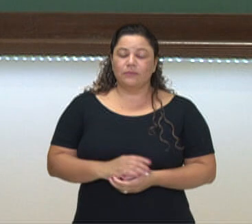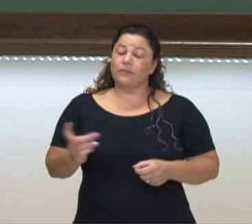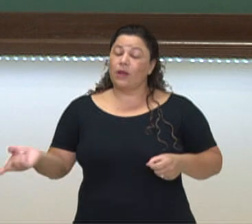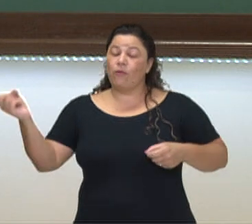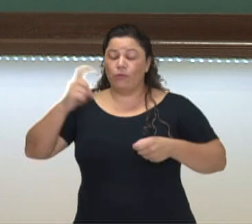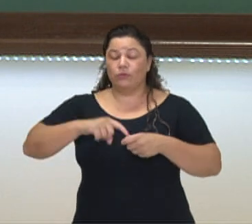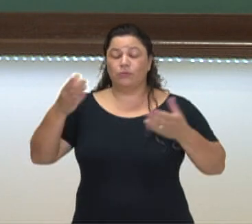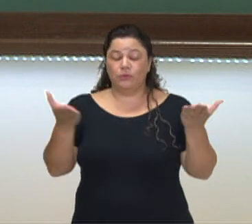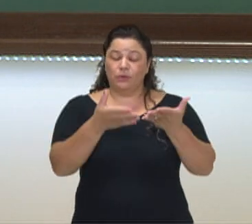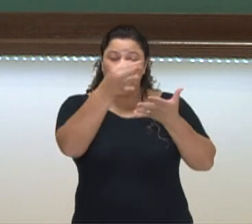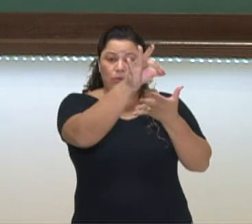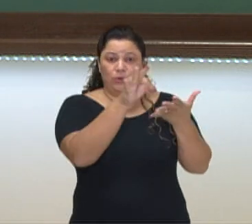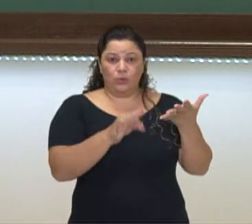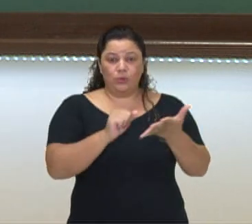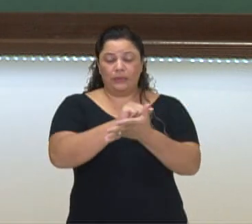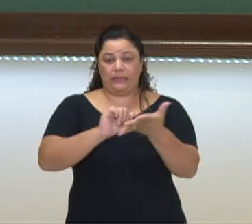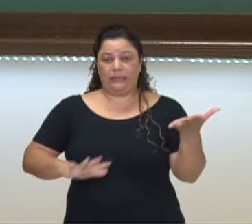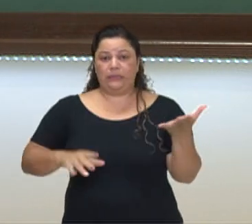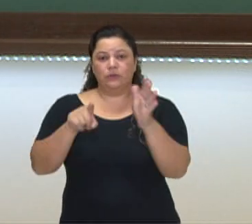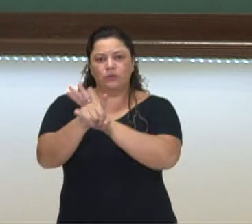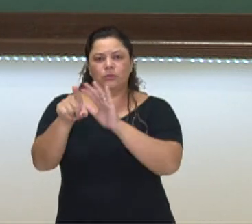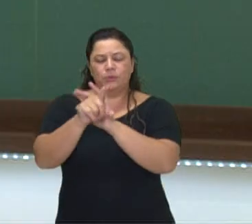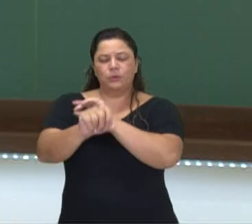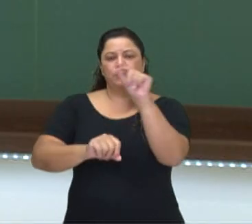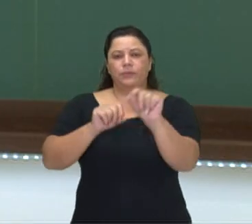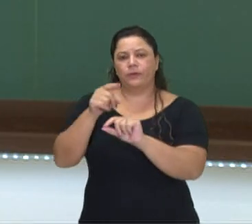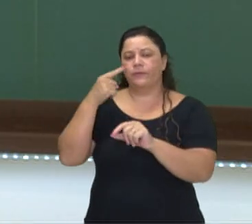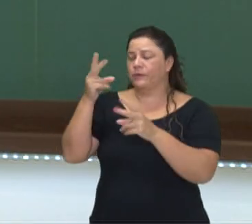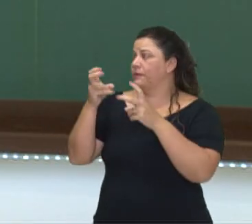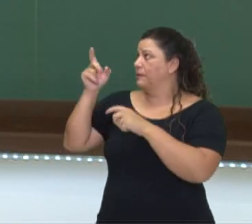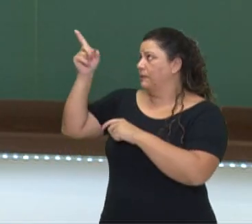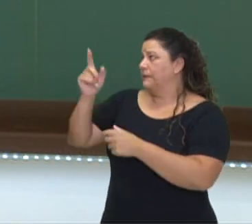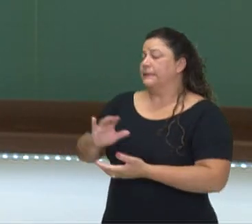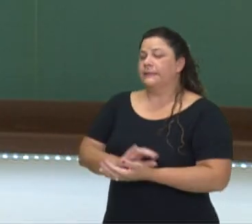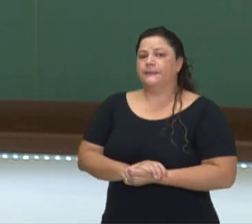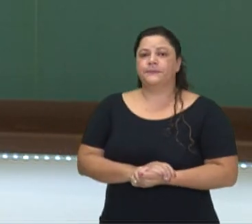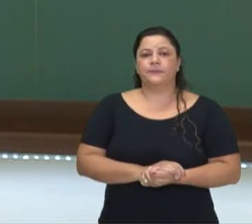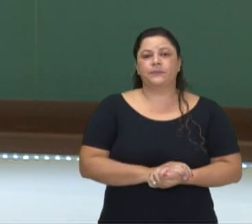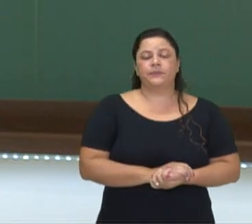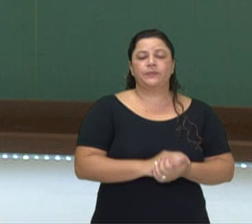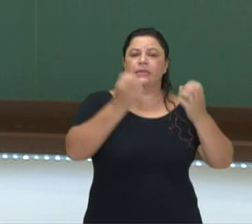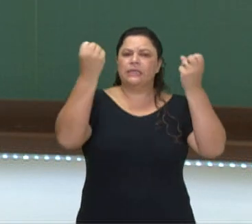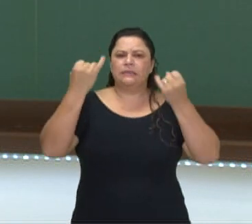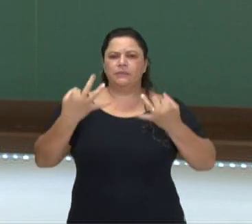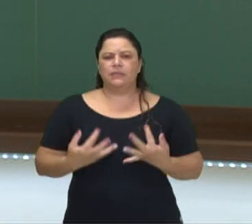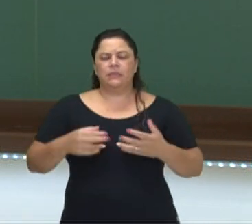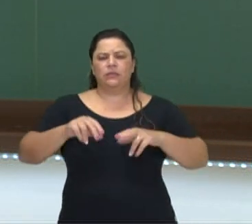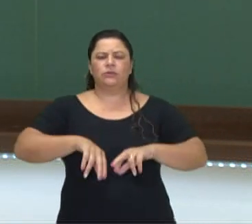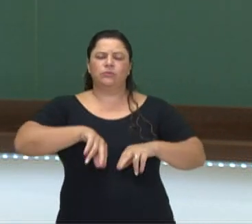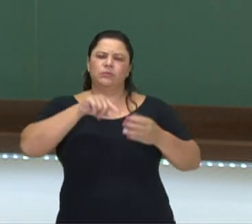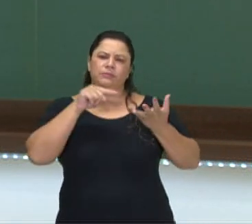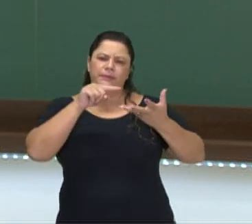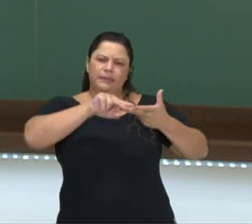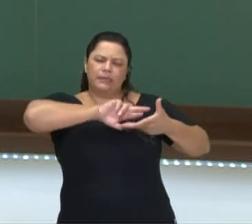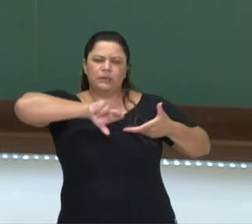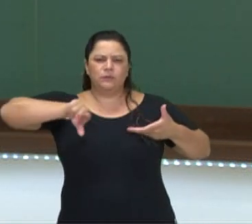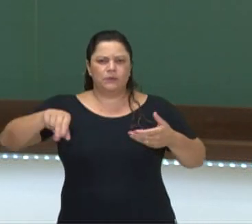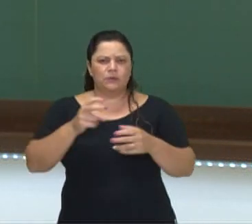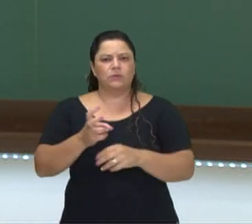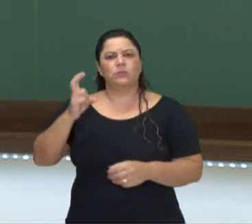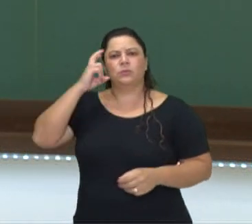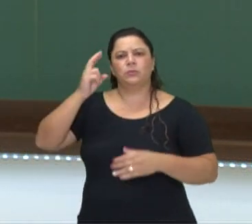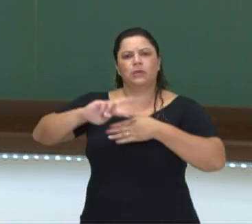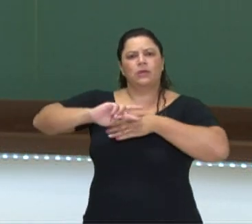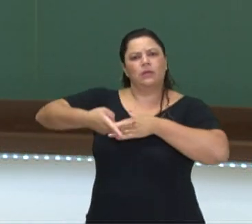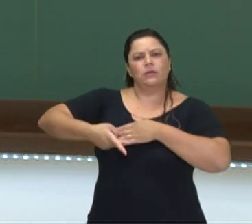Voltamos com a correção da atividade, então eu perguntei para vocês ali, falamos da diversidade cultural e algumas consequências dessa